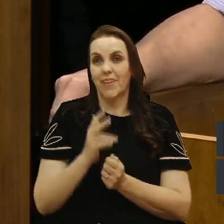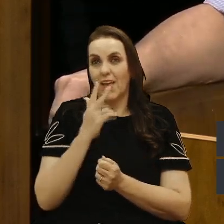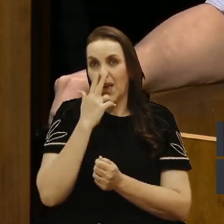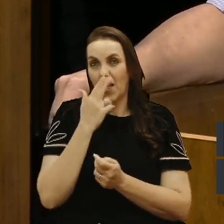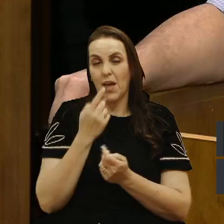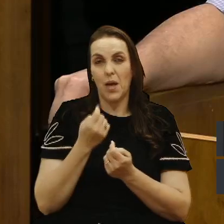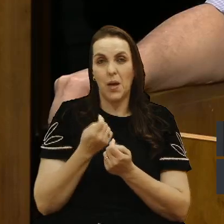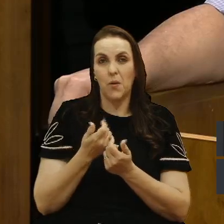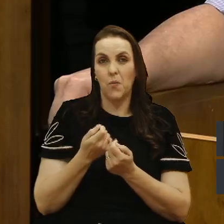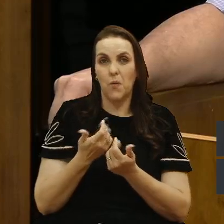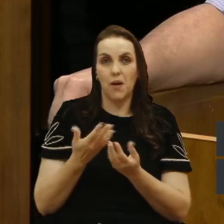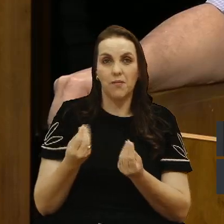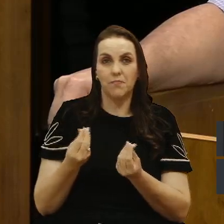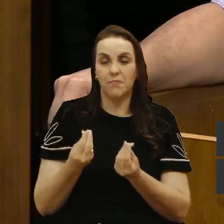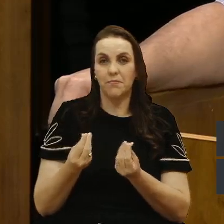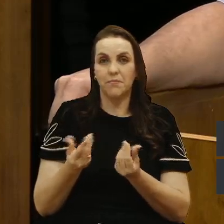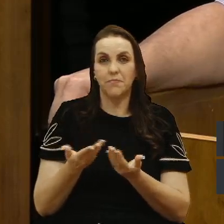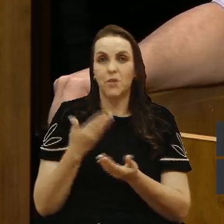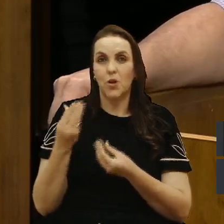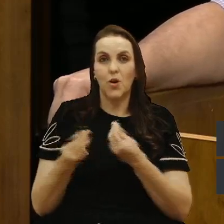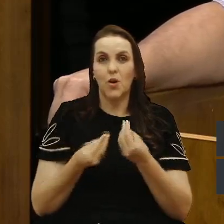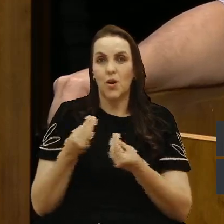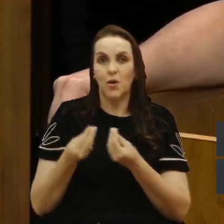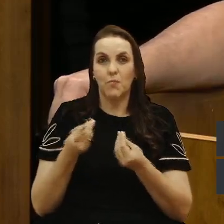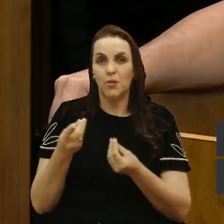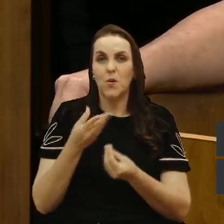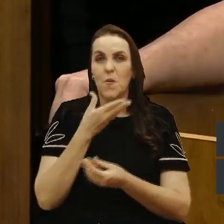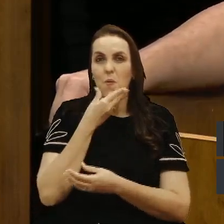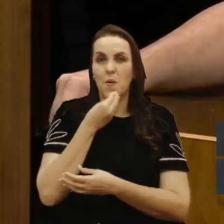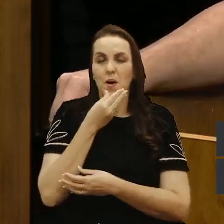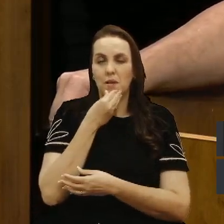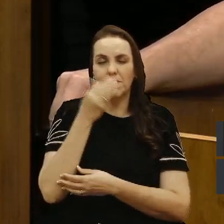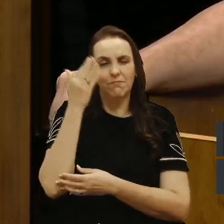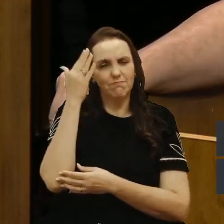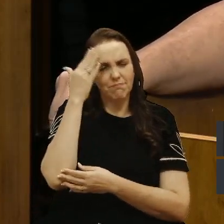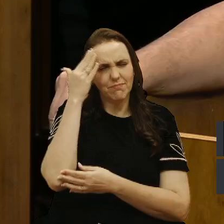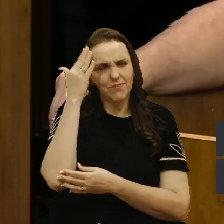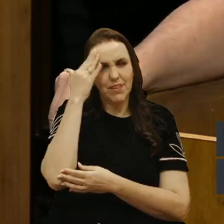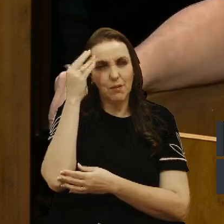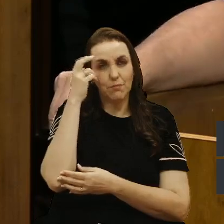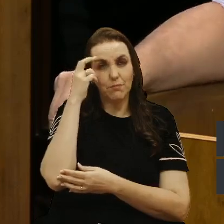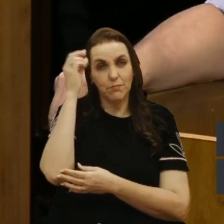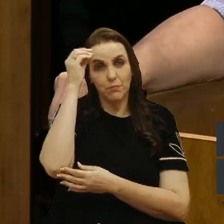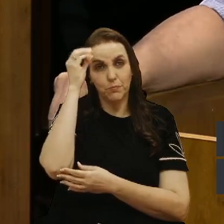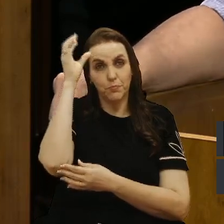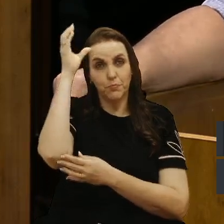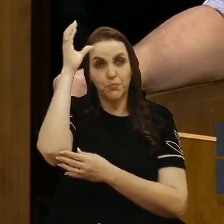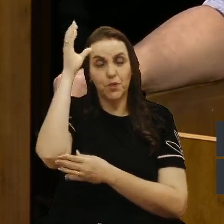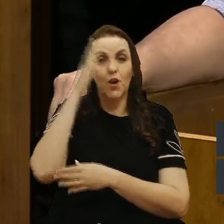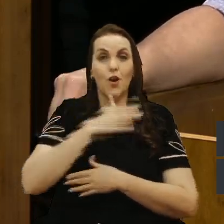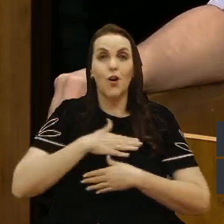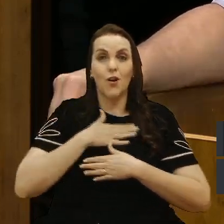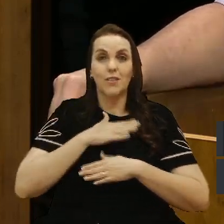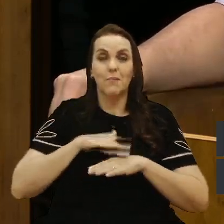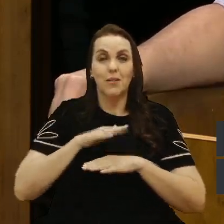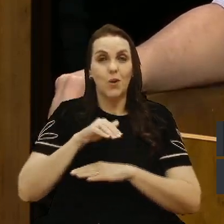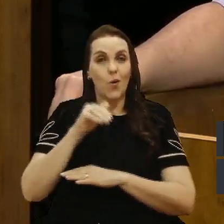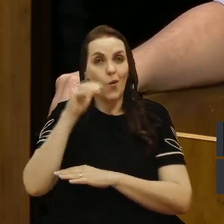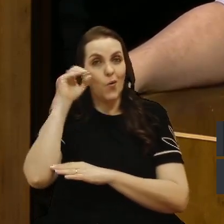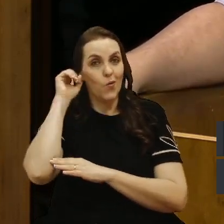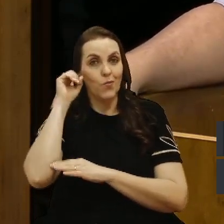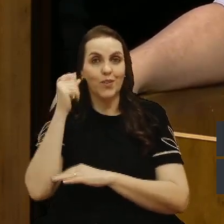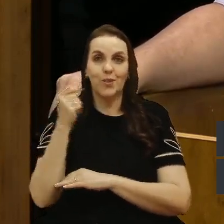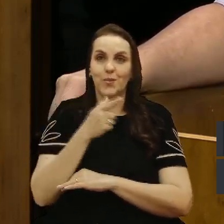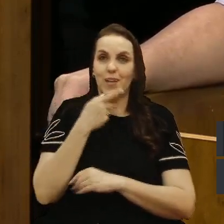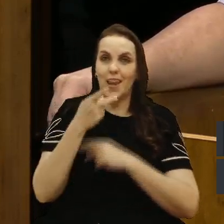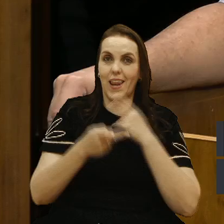griot, vereador Edson da Rosa, né? O senhor é um homem sábio e gosta mais de ouvir do que falar. E nós que já nos conhecemos